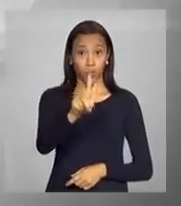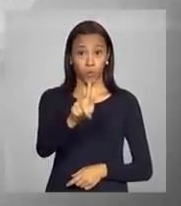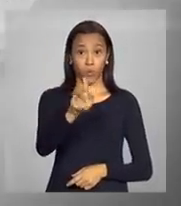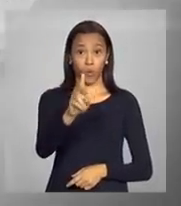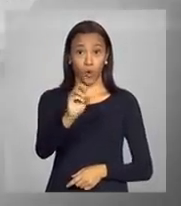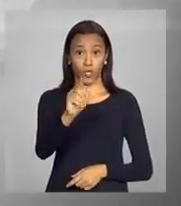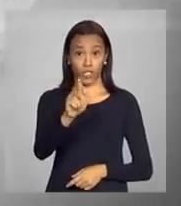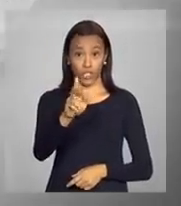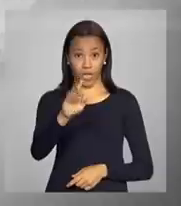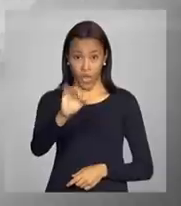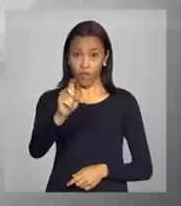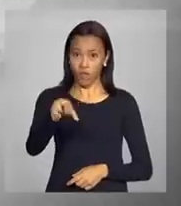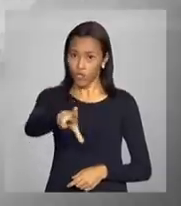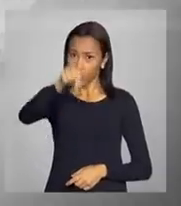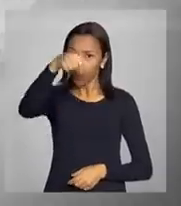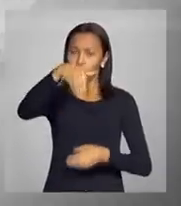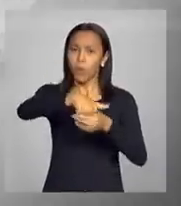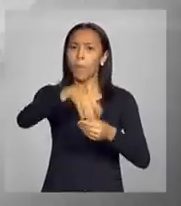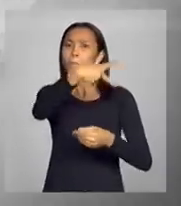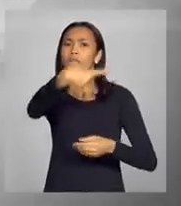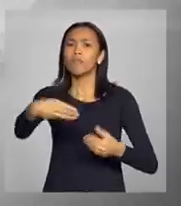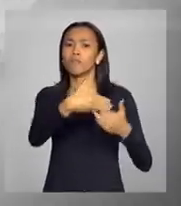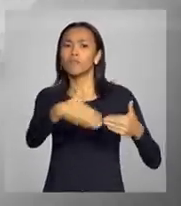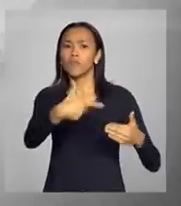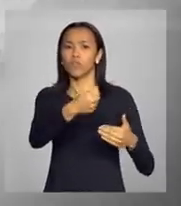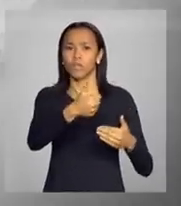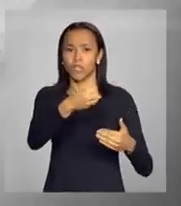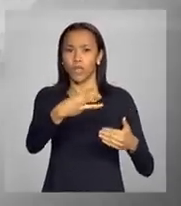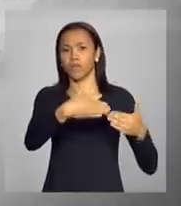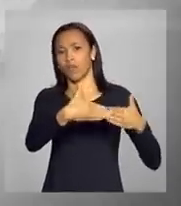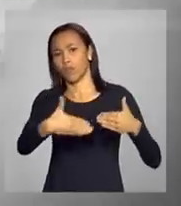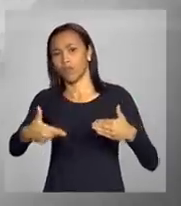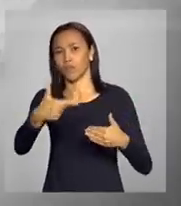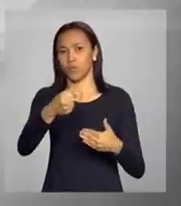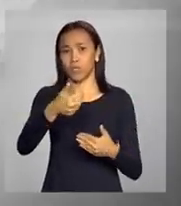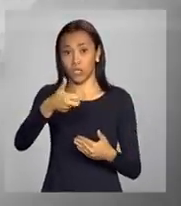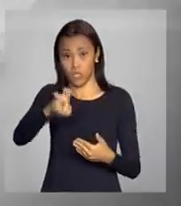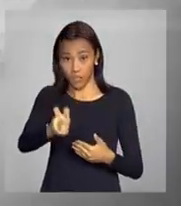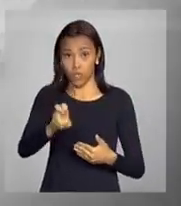foi reeleito presidente para o período de 2013